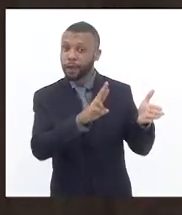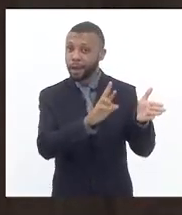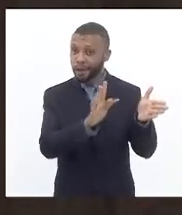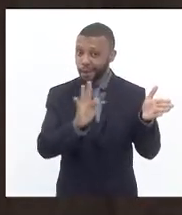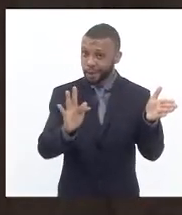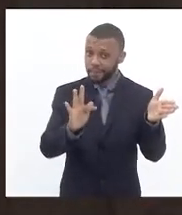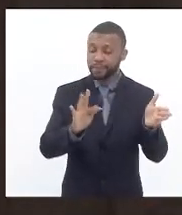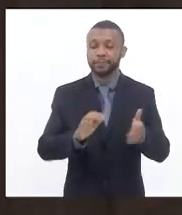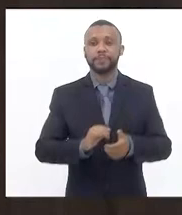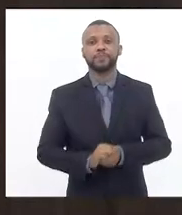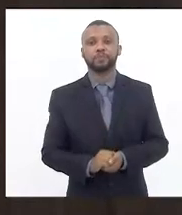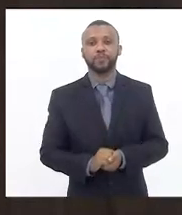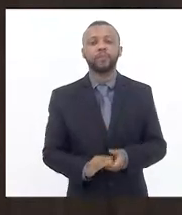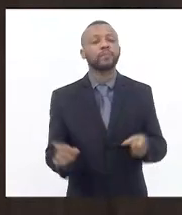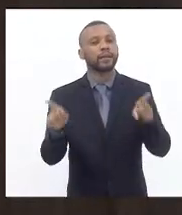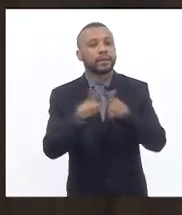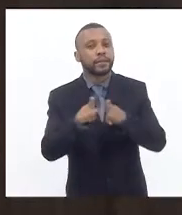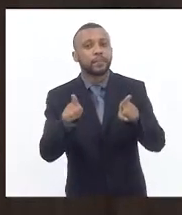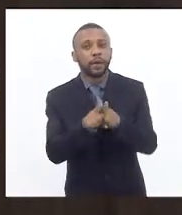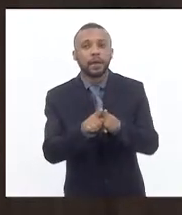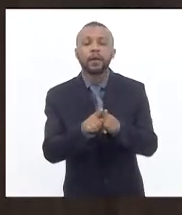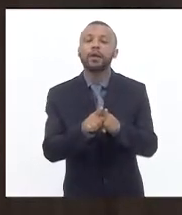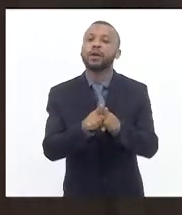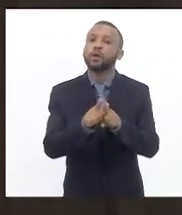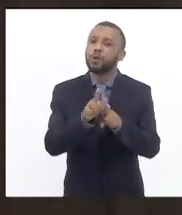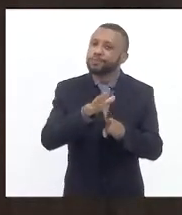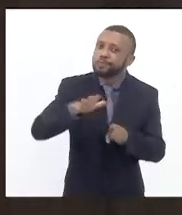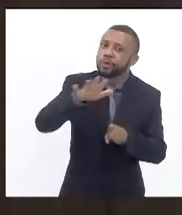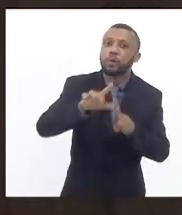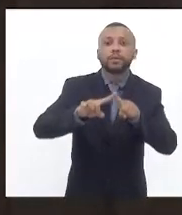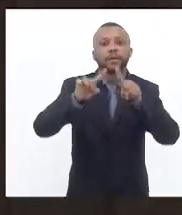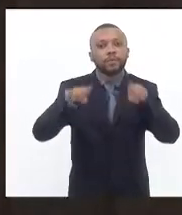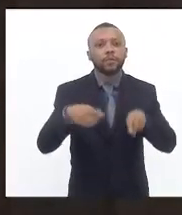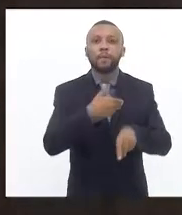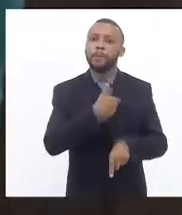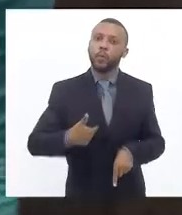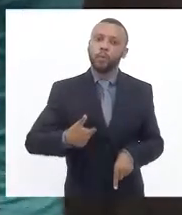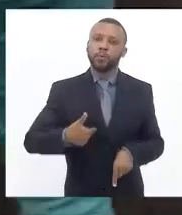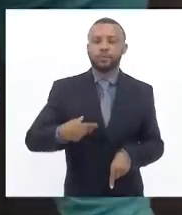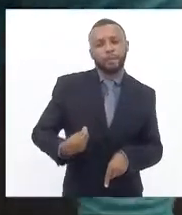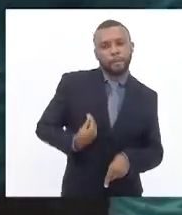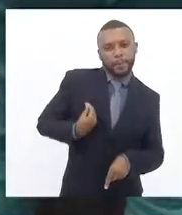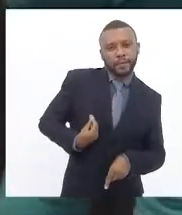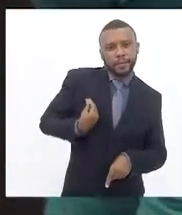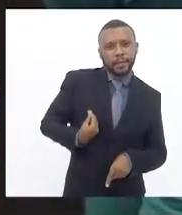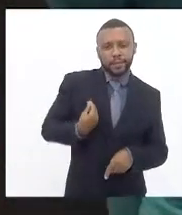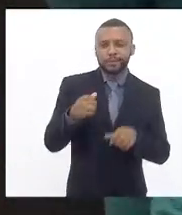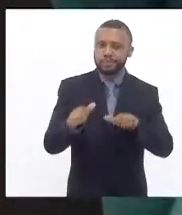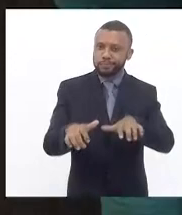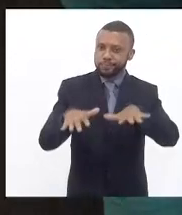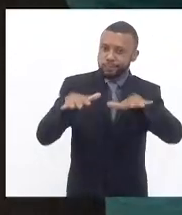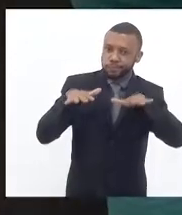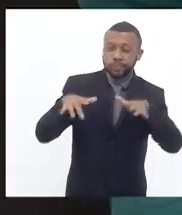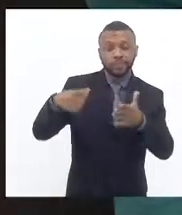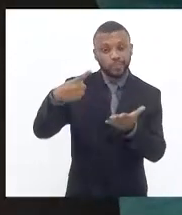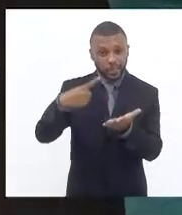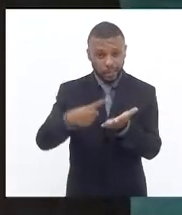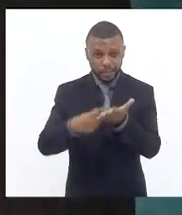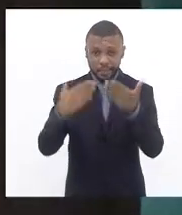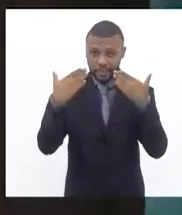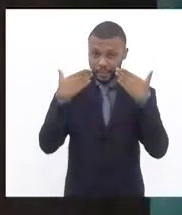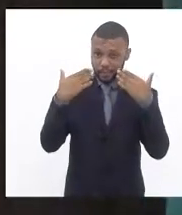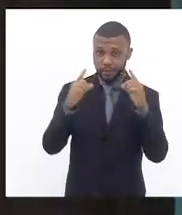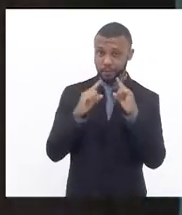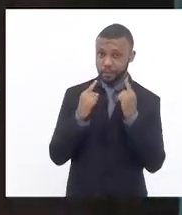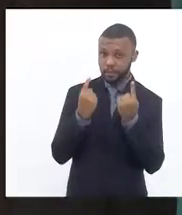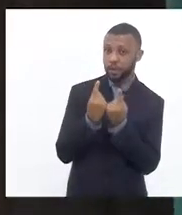é também os demais servidores públicos são aqui presente neste plenário nesta audiência pública